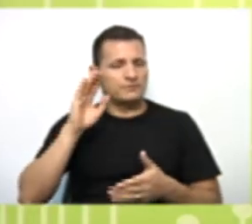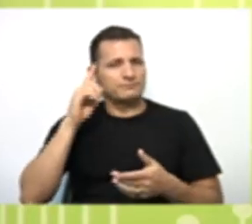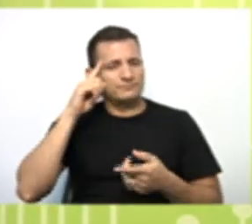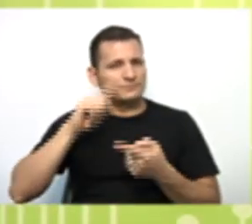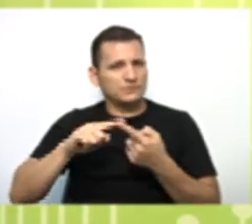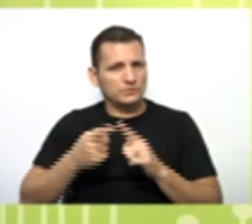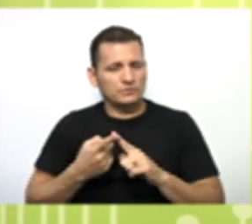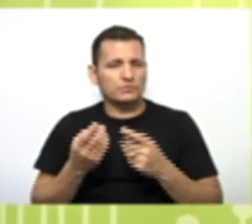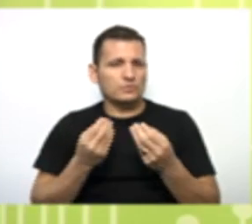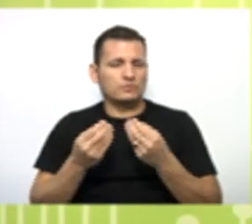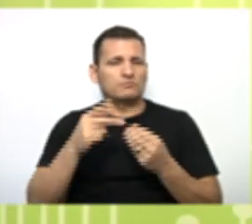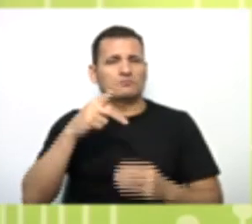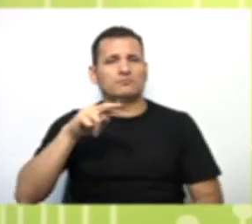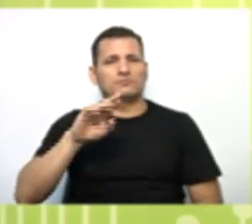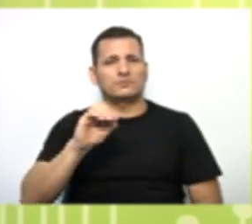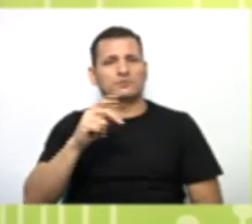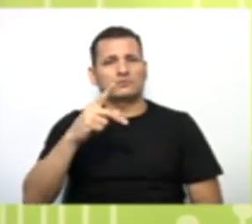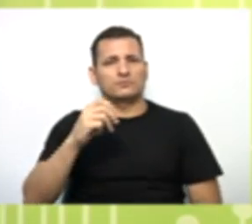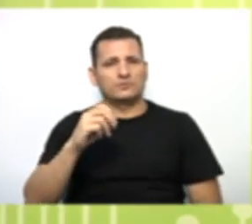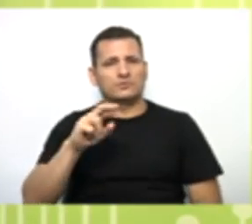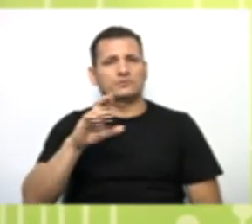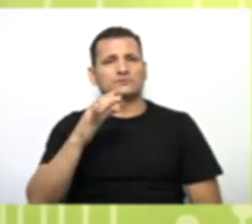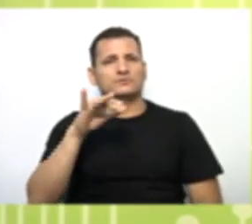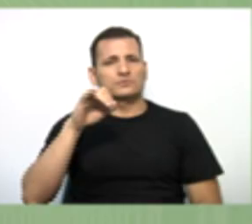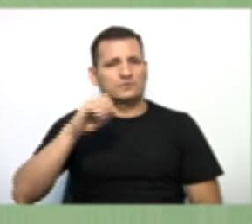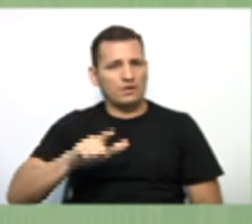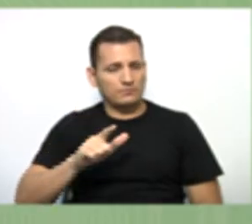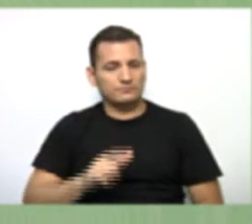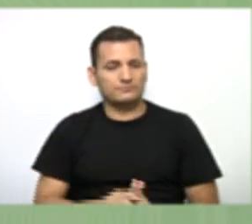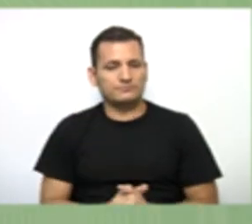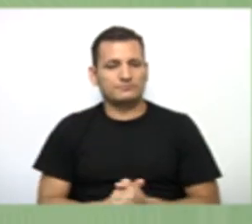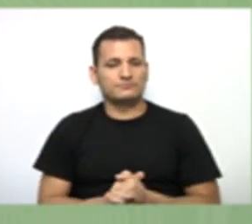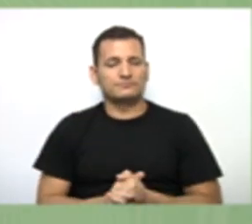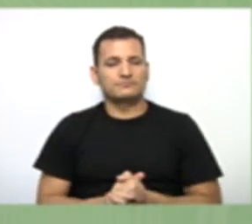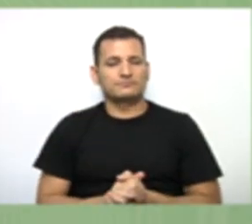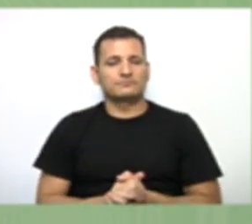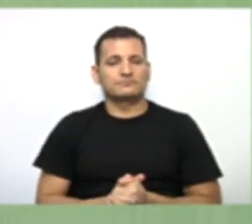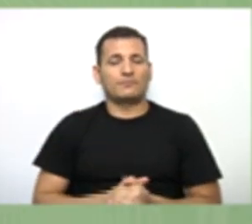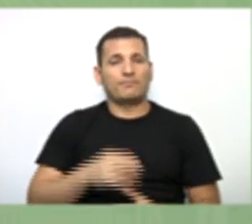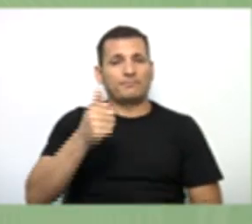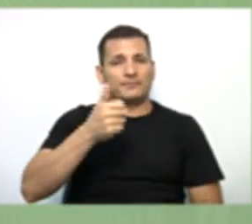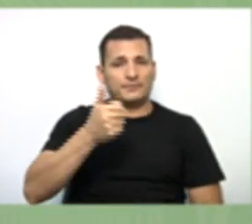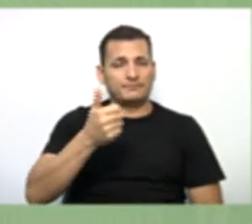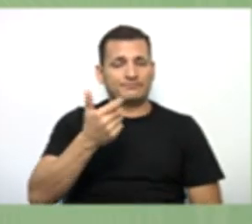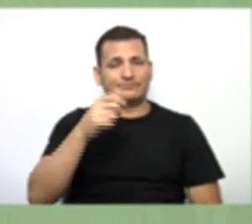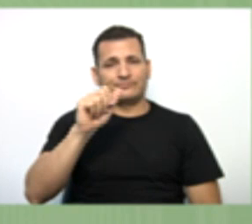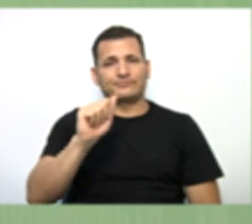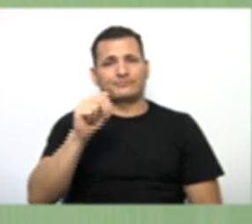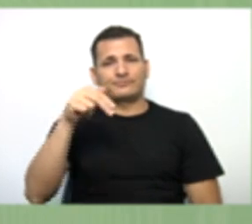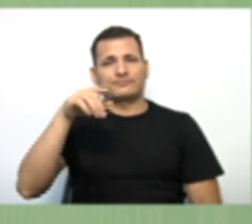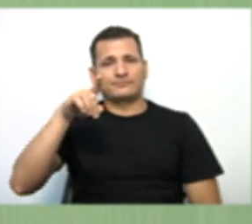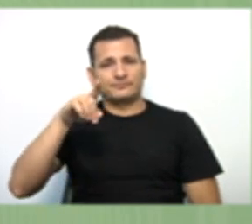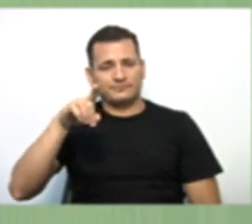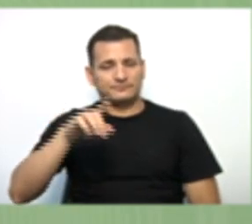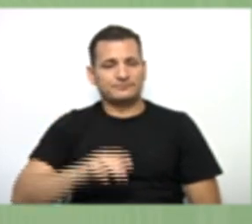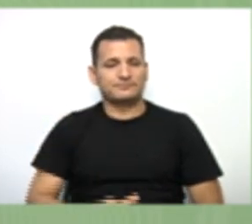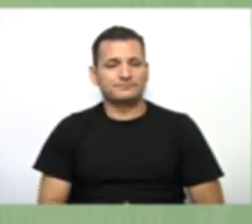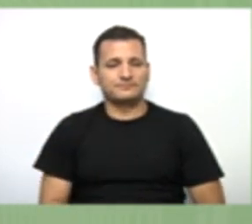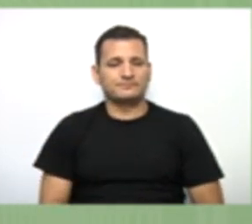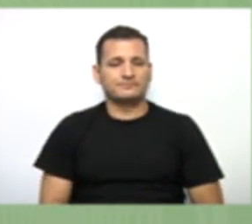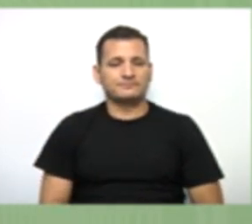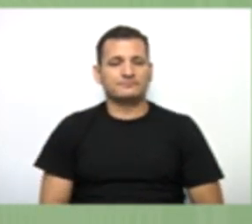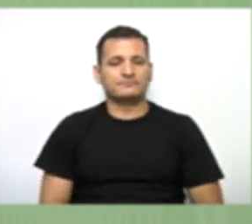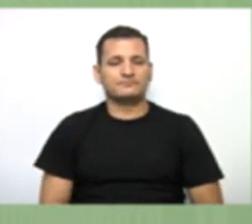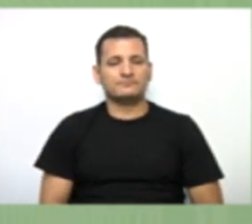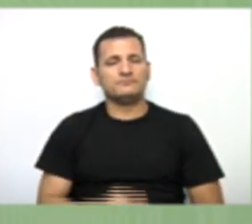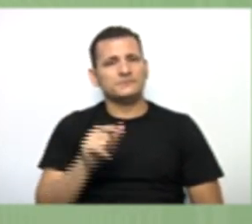como é a lógica proporcional para vocês. Então, vamos primeiro falar do operador lógico E, né, do AND. O